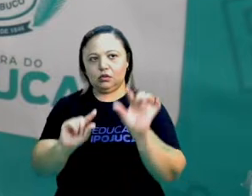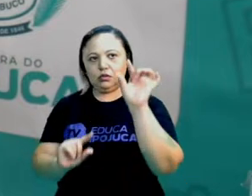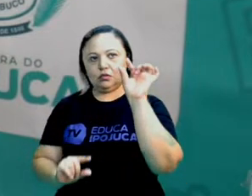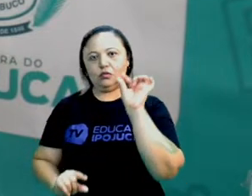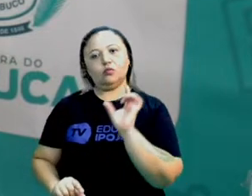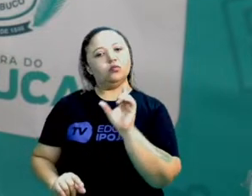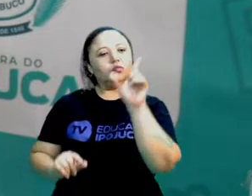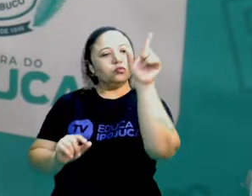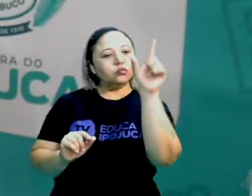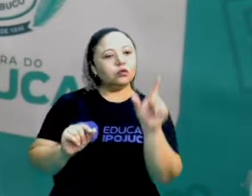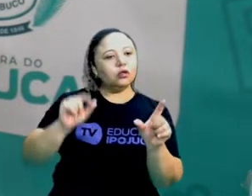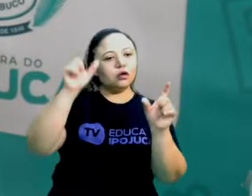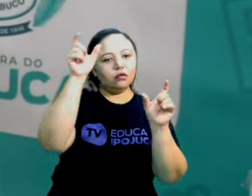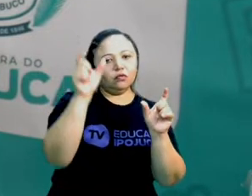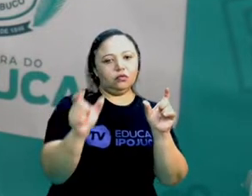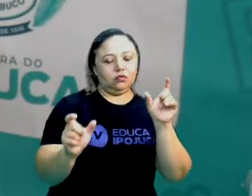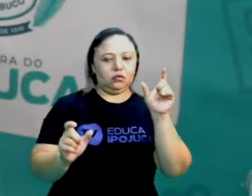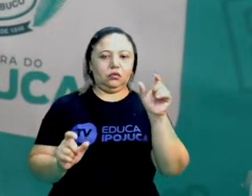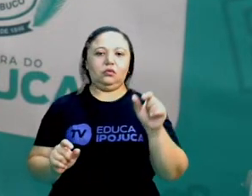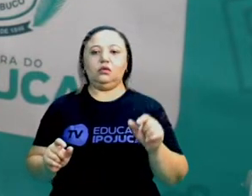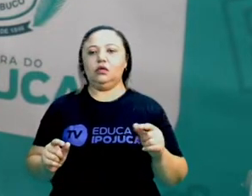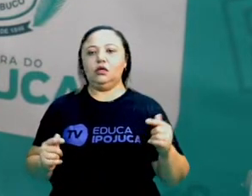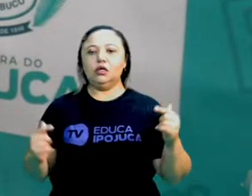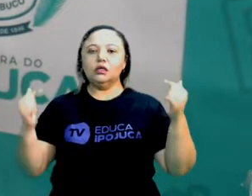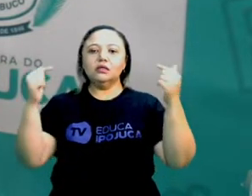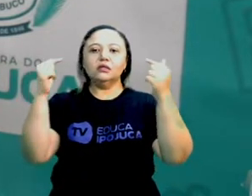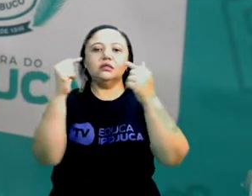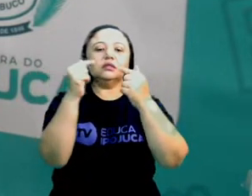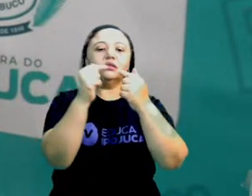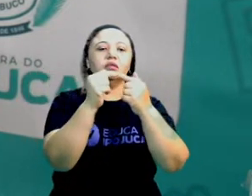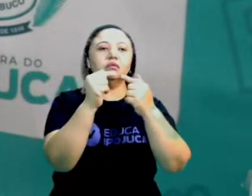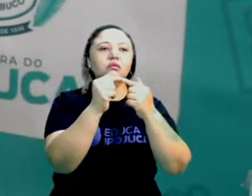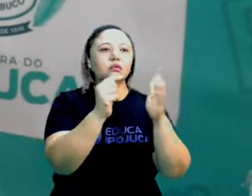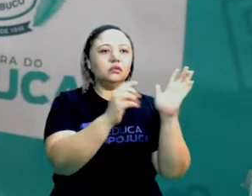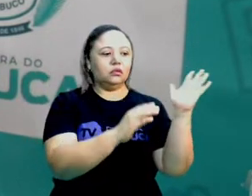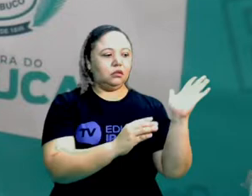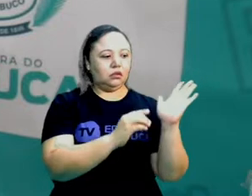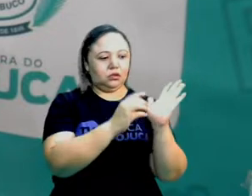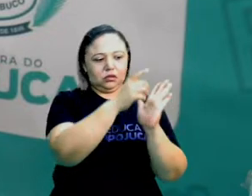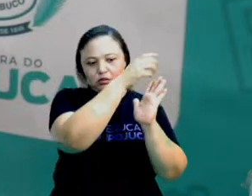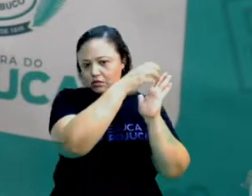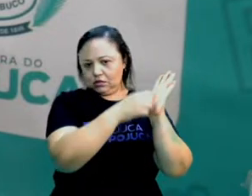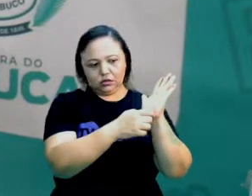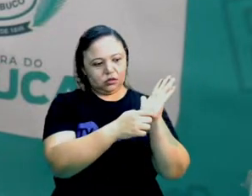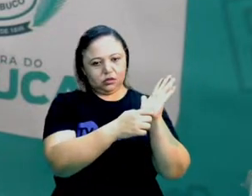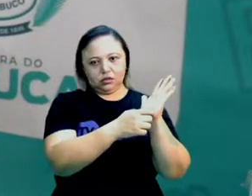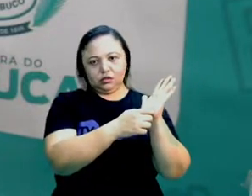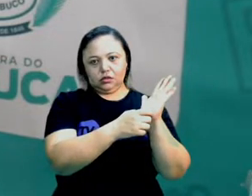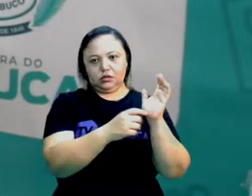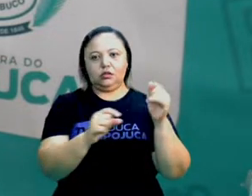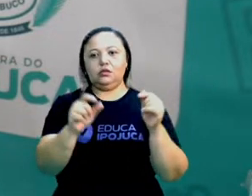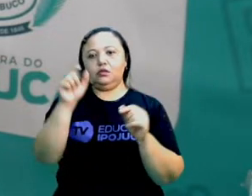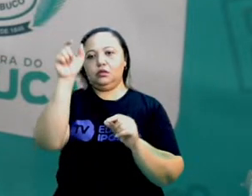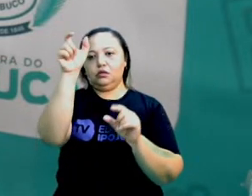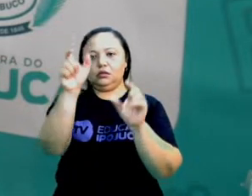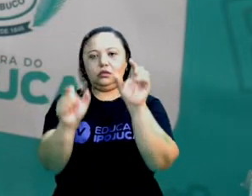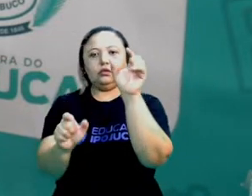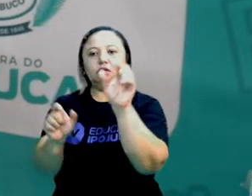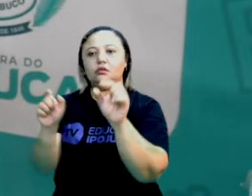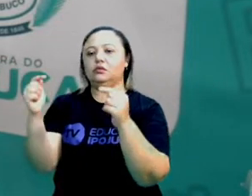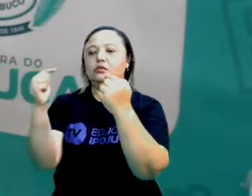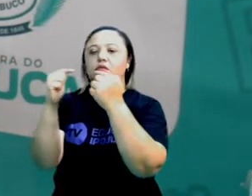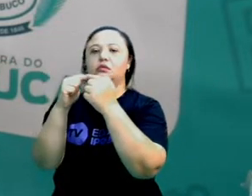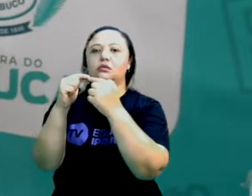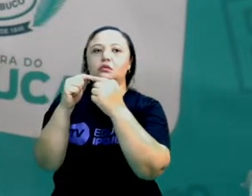e você conseguir pegar o gráfico dessa tabela, os dados dessa tabela, e